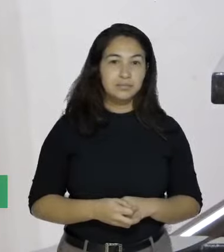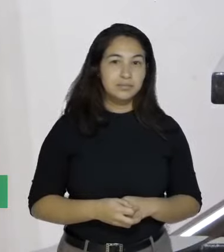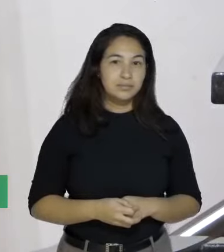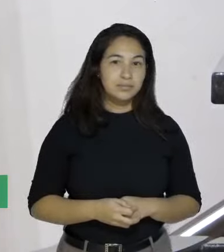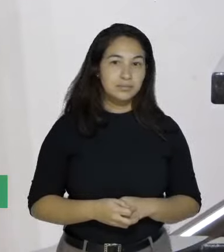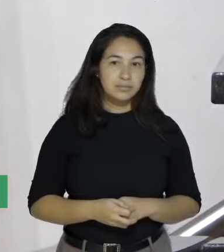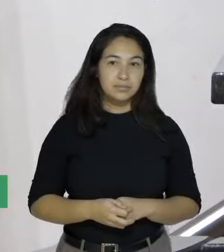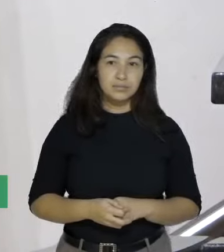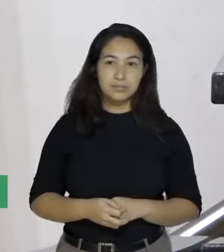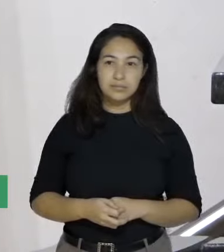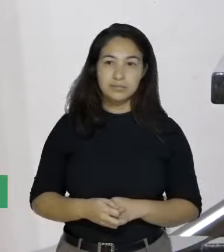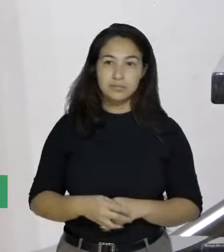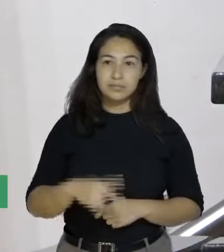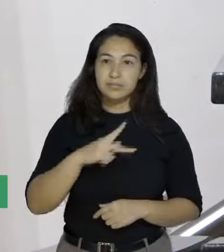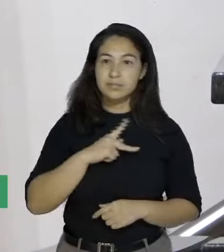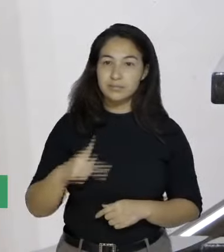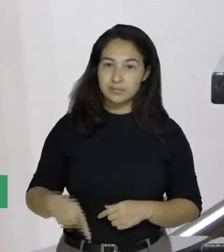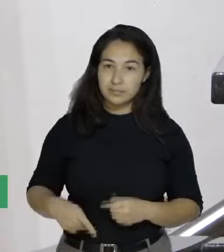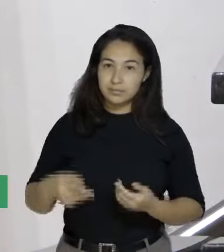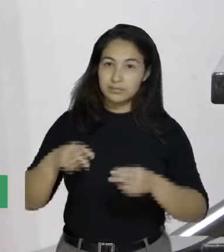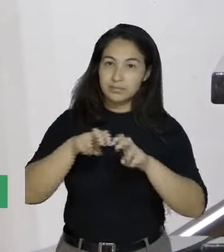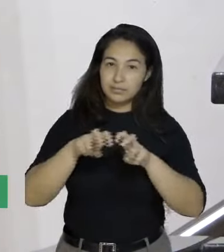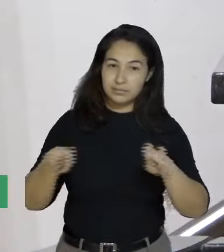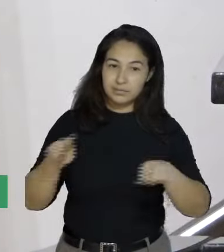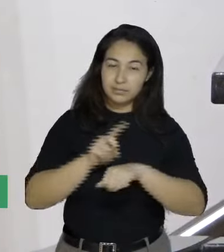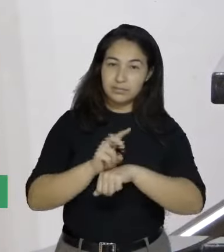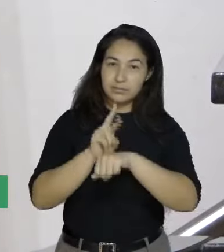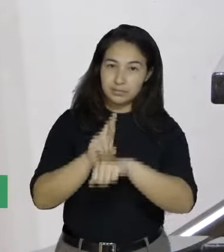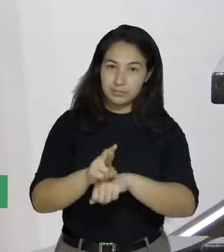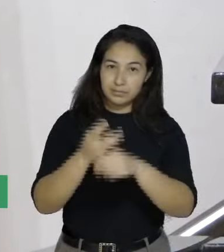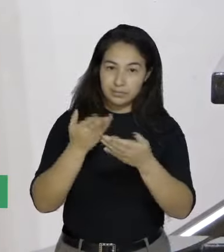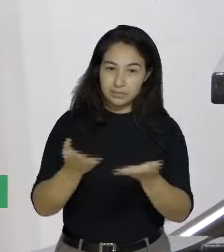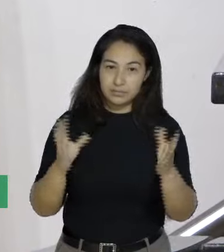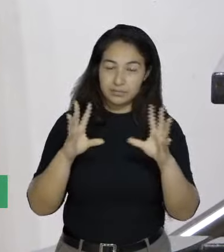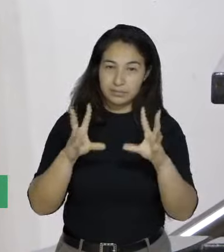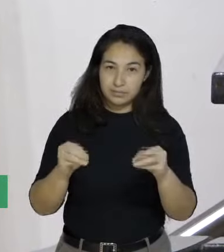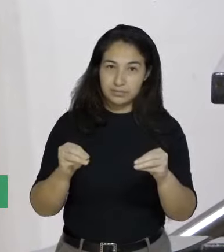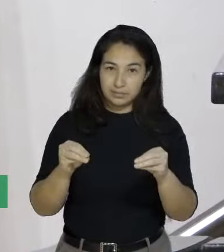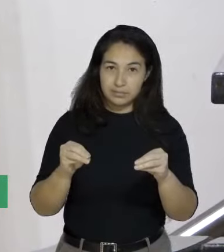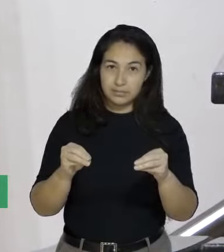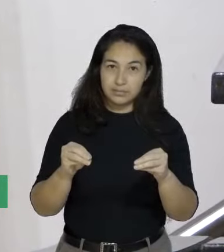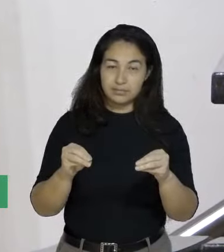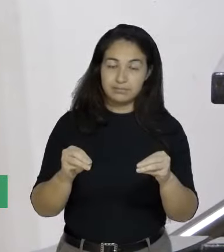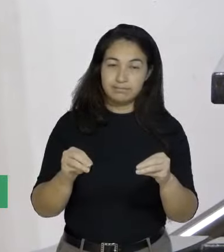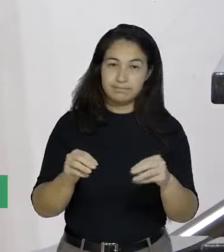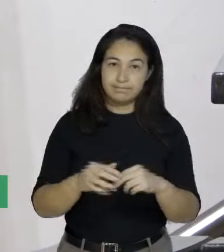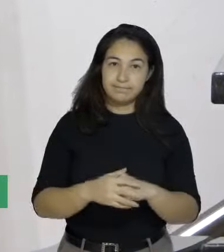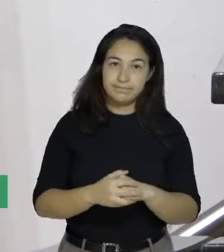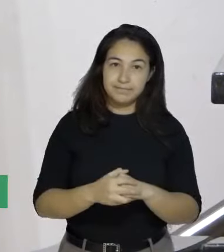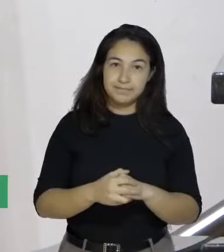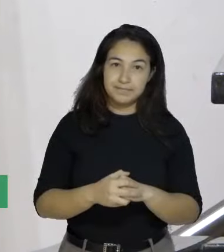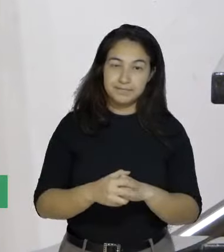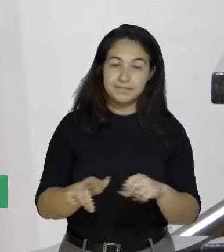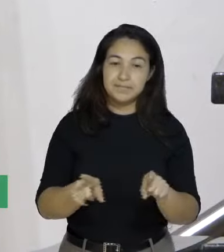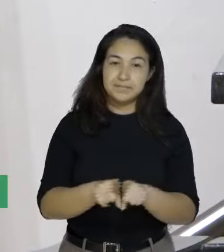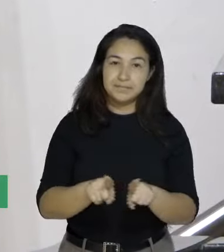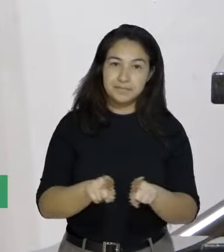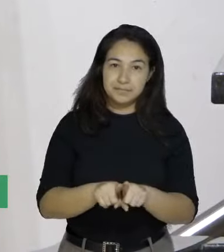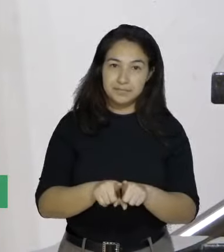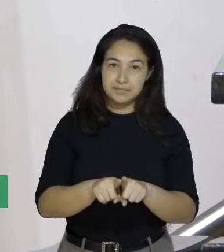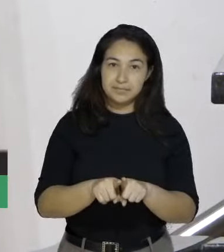seu presidente mesa diretora deputadas deputados aqueles deputados que estão aí também online